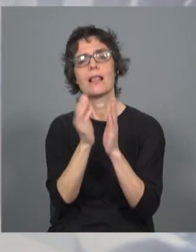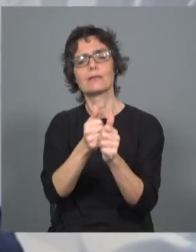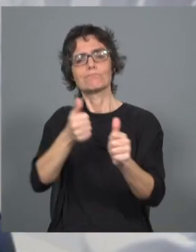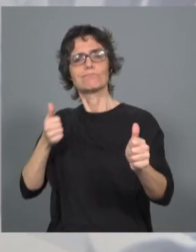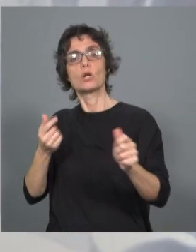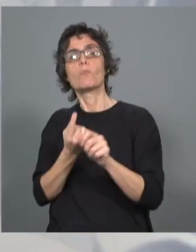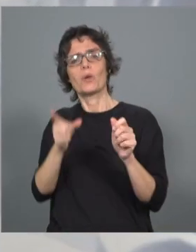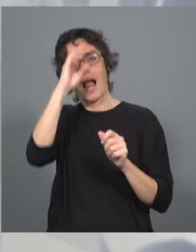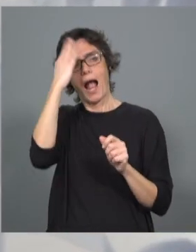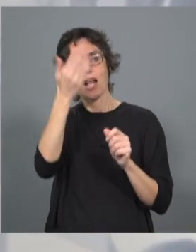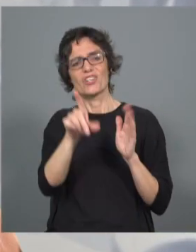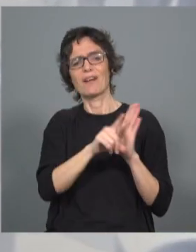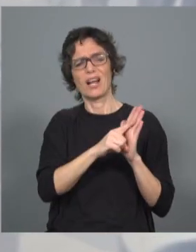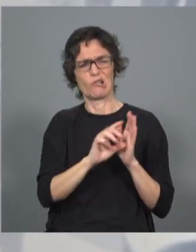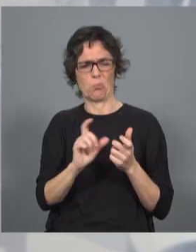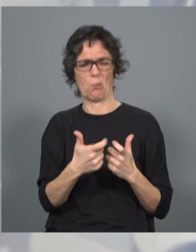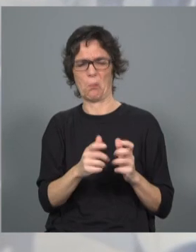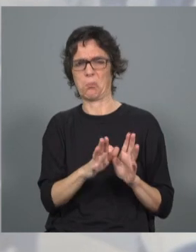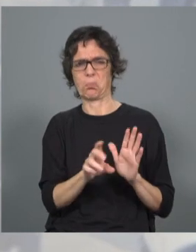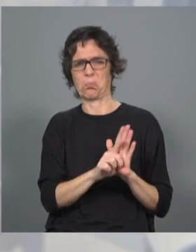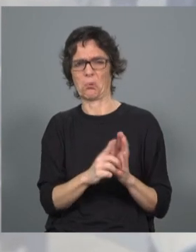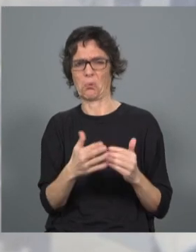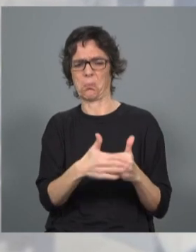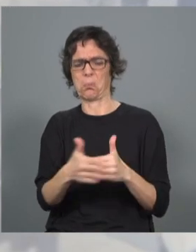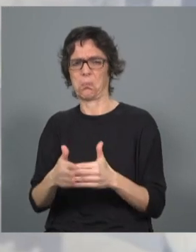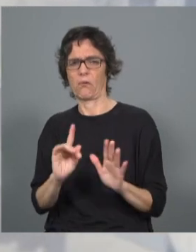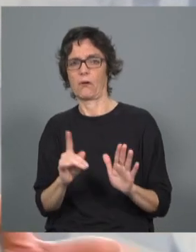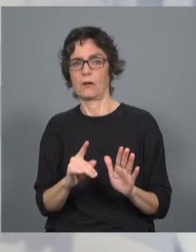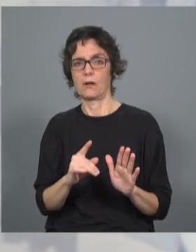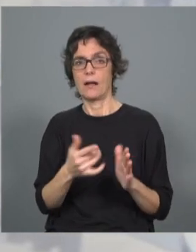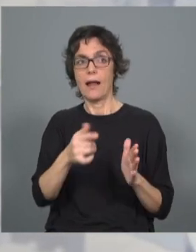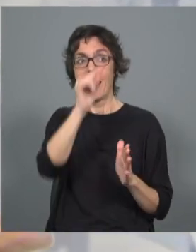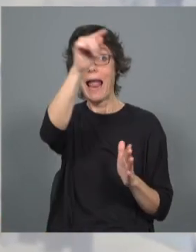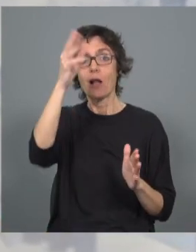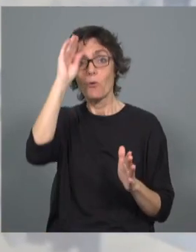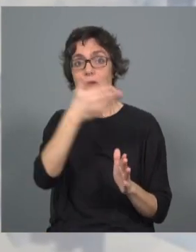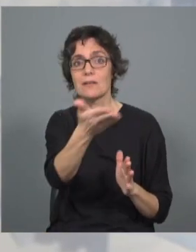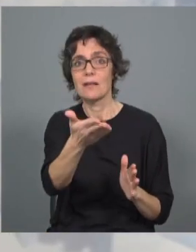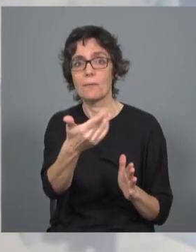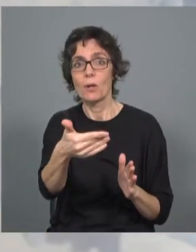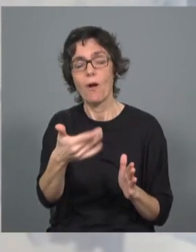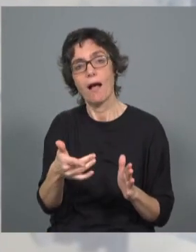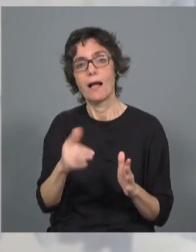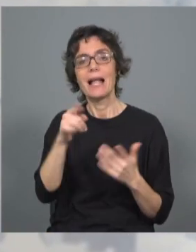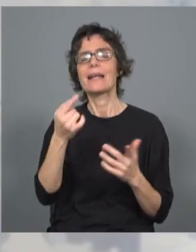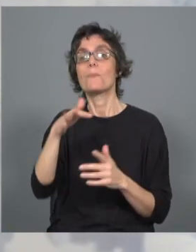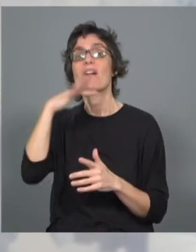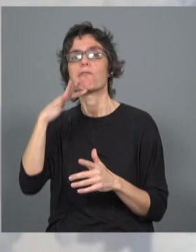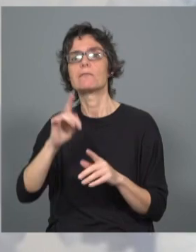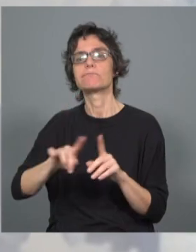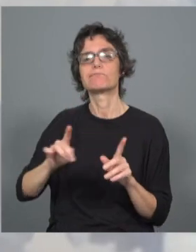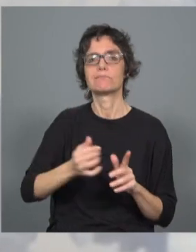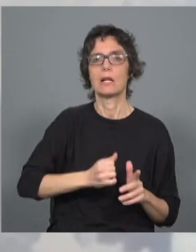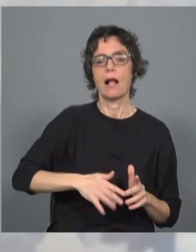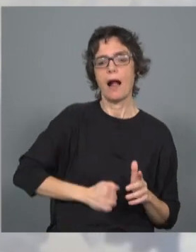demasiado estrita ou porque também existe um entendimento por vezes que há famílias católicas e há outras famílias. Isso era uma das coisas que mais me fazia